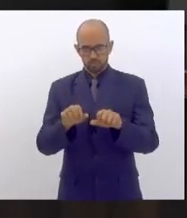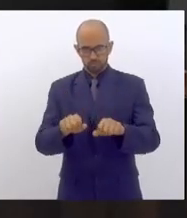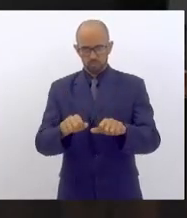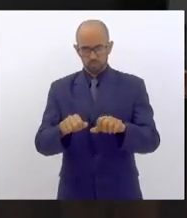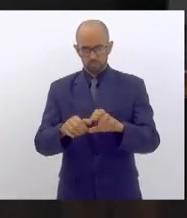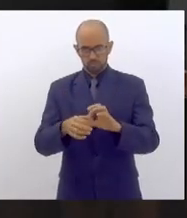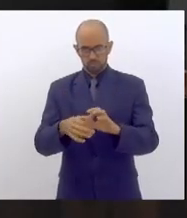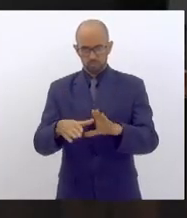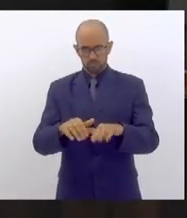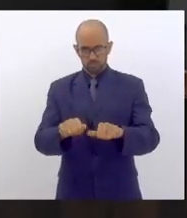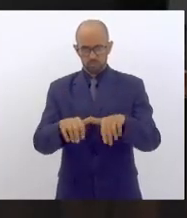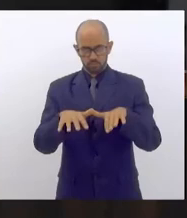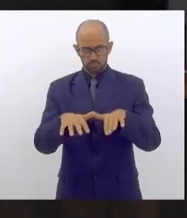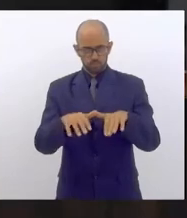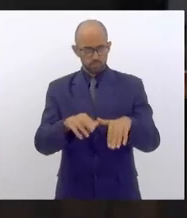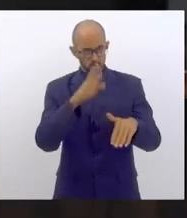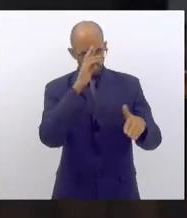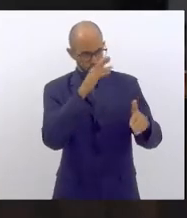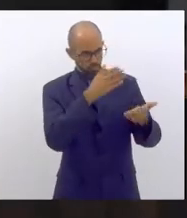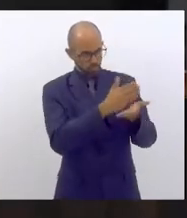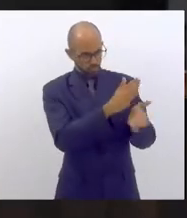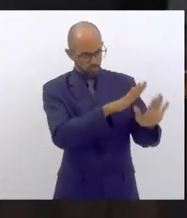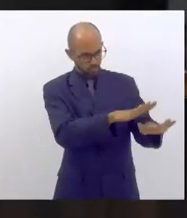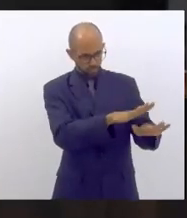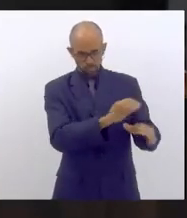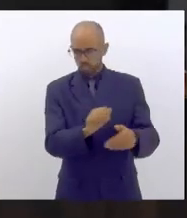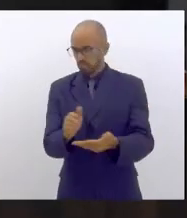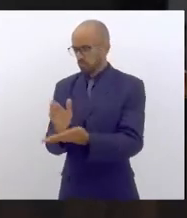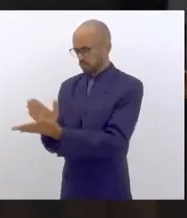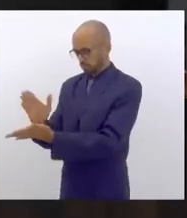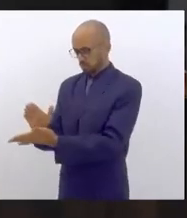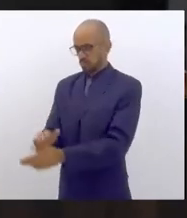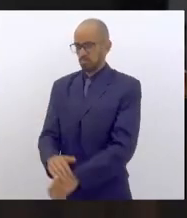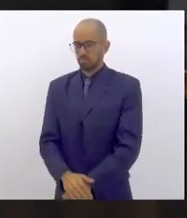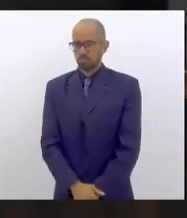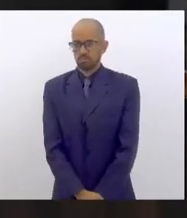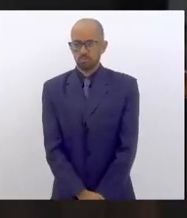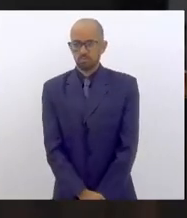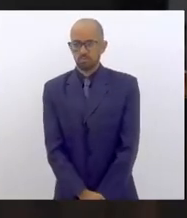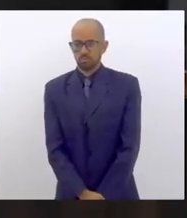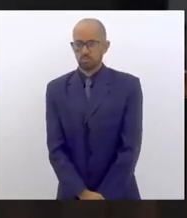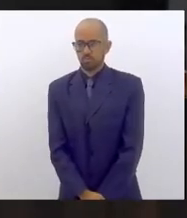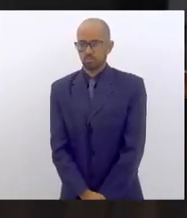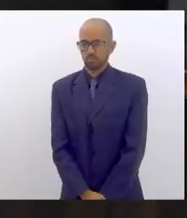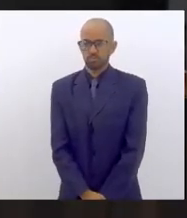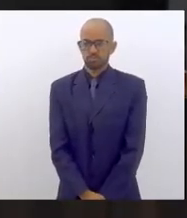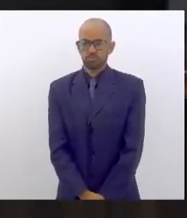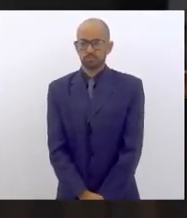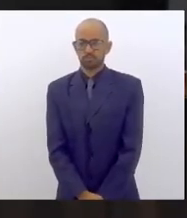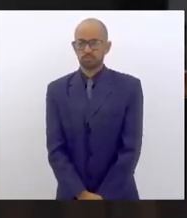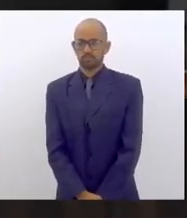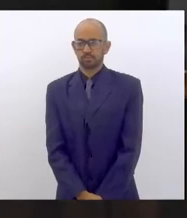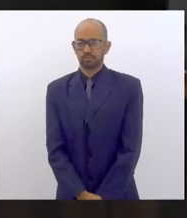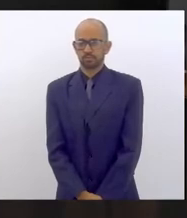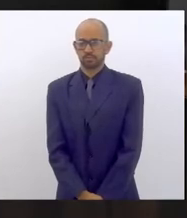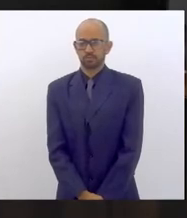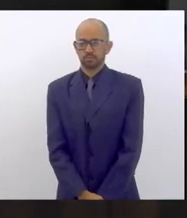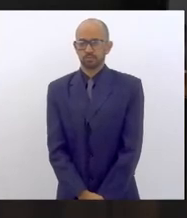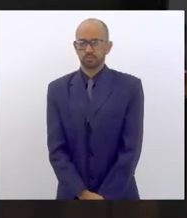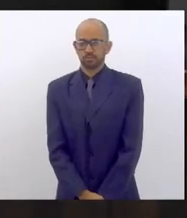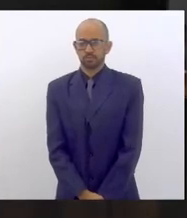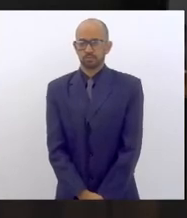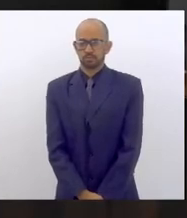a votação simbólica. Senhores que aprovam nesse como estão, aprovado. Então, agora vamos a, com os